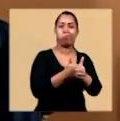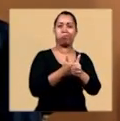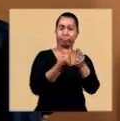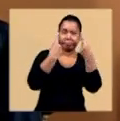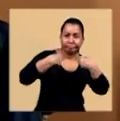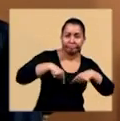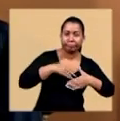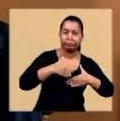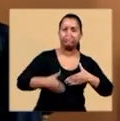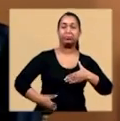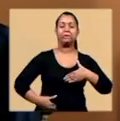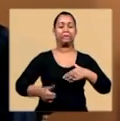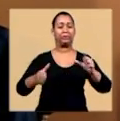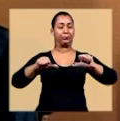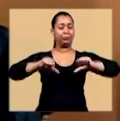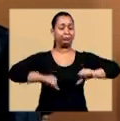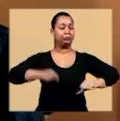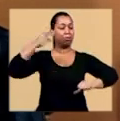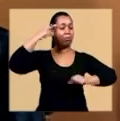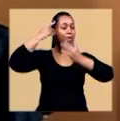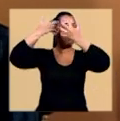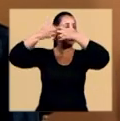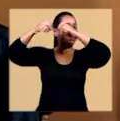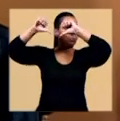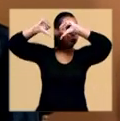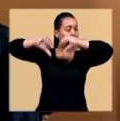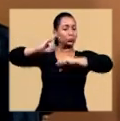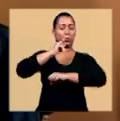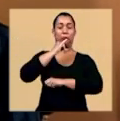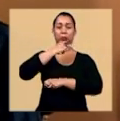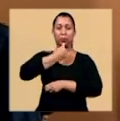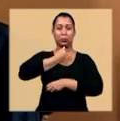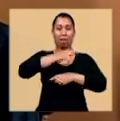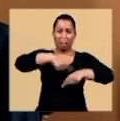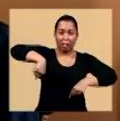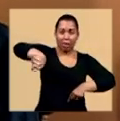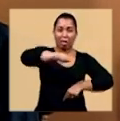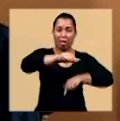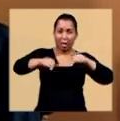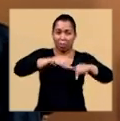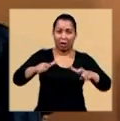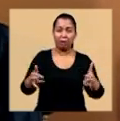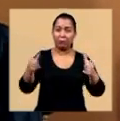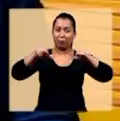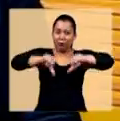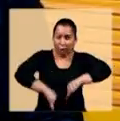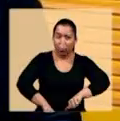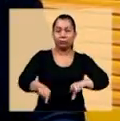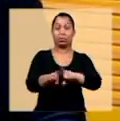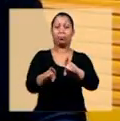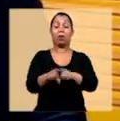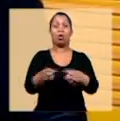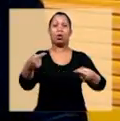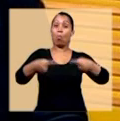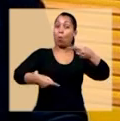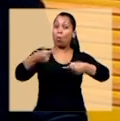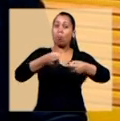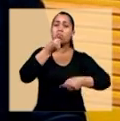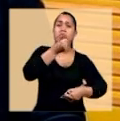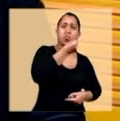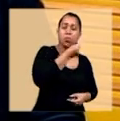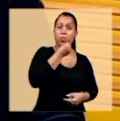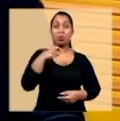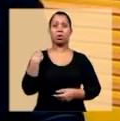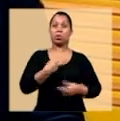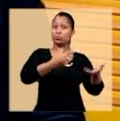traz prejuízos para a saúde física e mental dos trabalhadores e contamina o ambiente corporativo. Para debater esse assunto hoje no